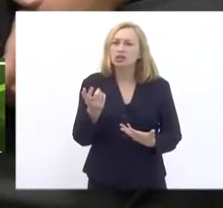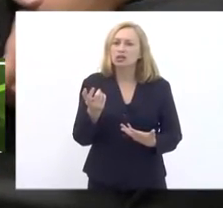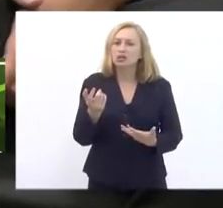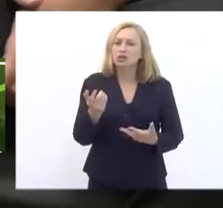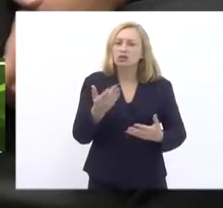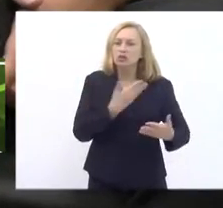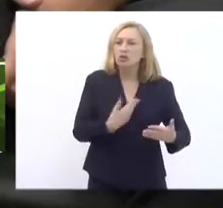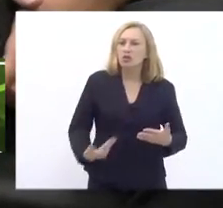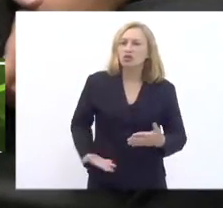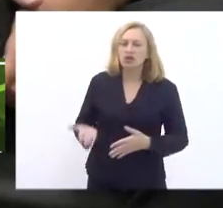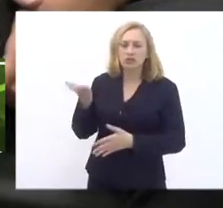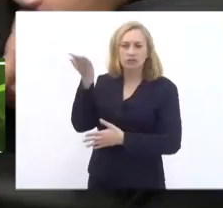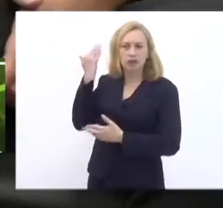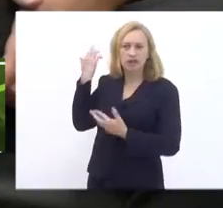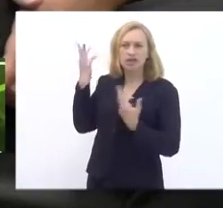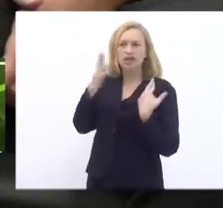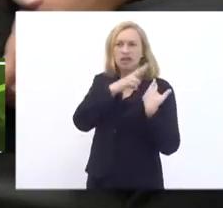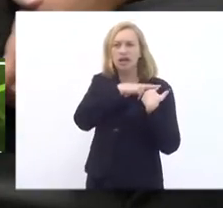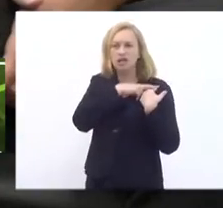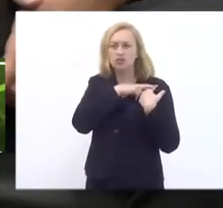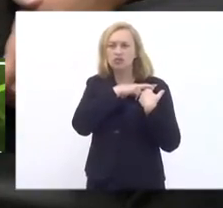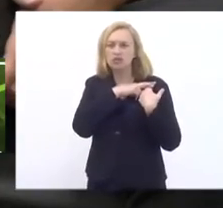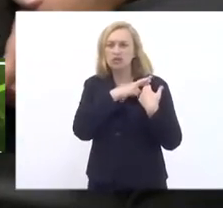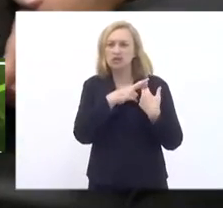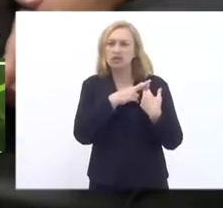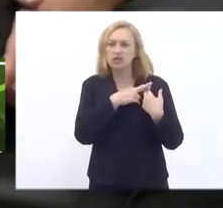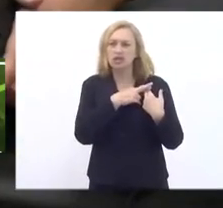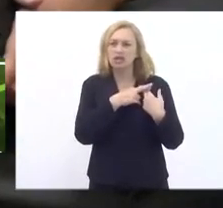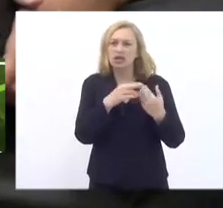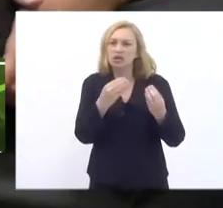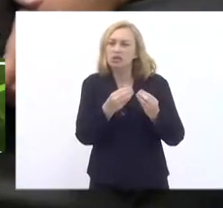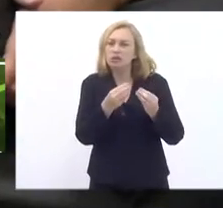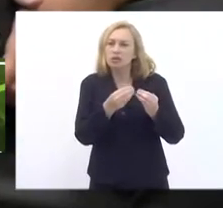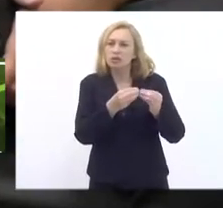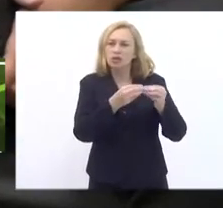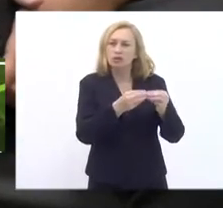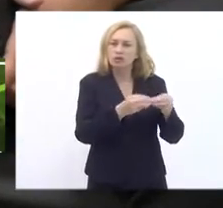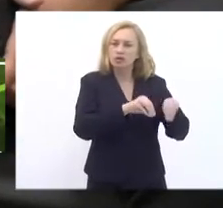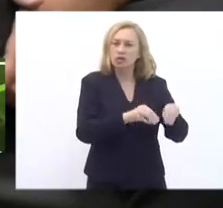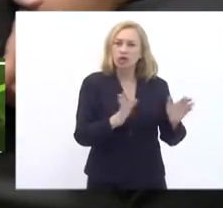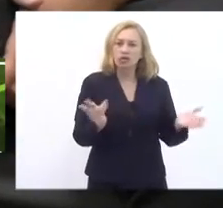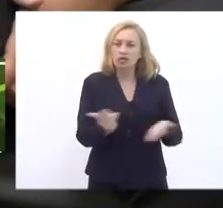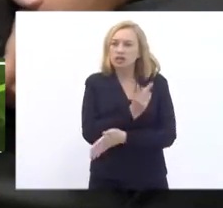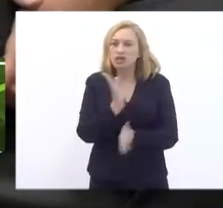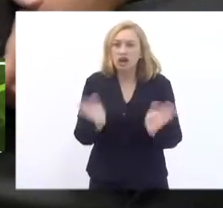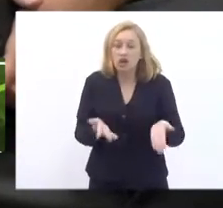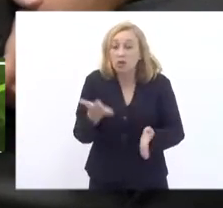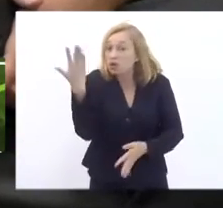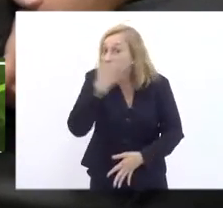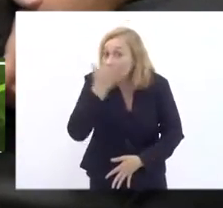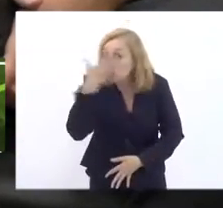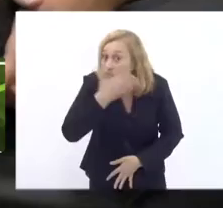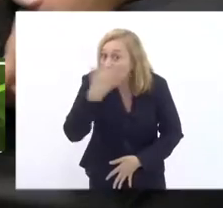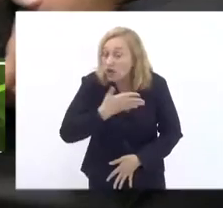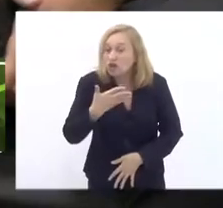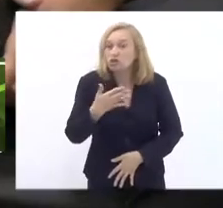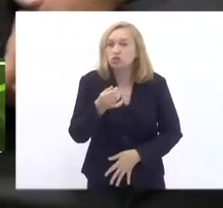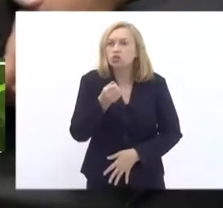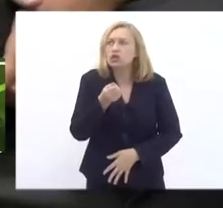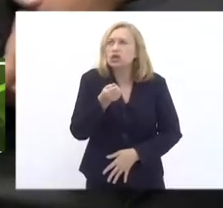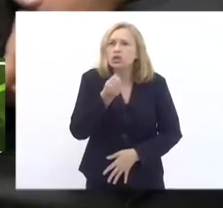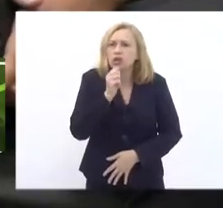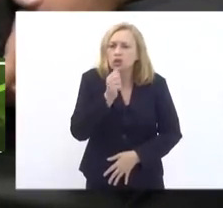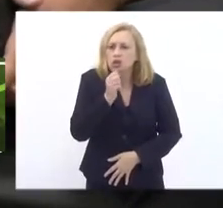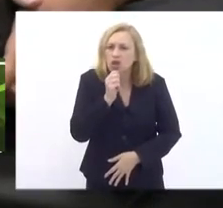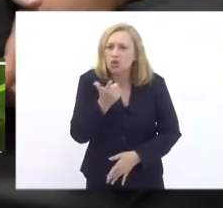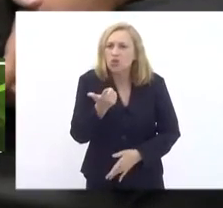anterior a responsabilidade pelos prejuízos que acontecem agora. Mas eu também não vejo